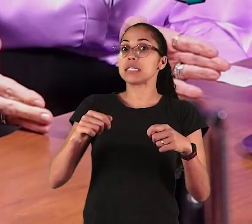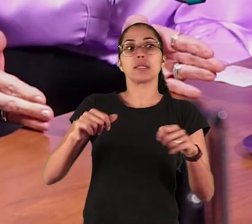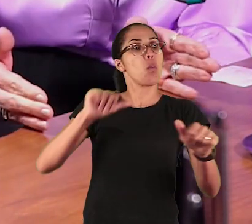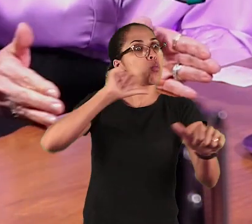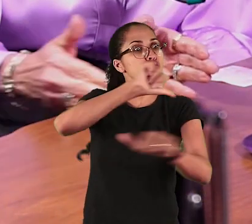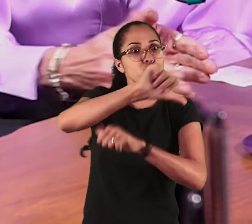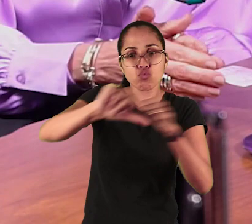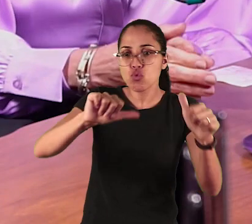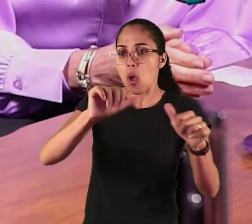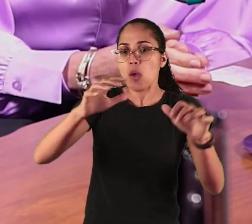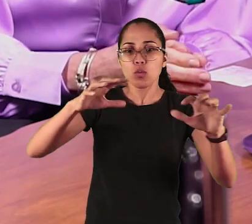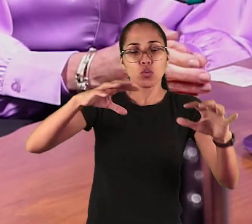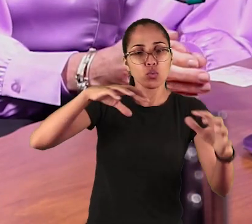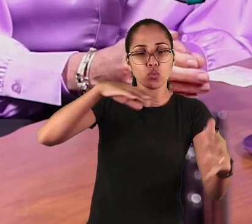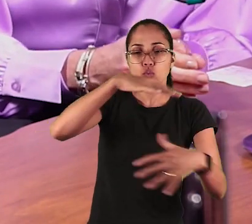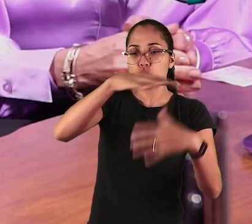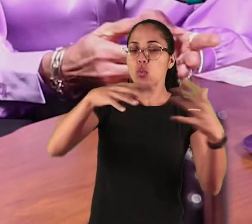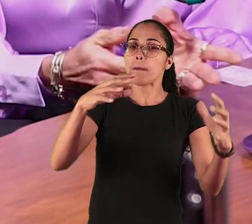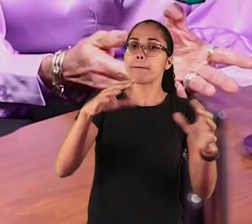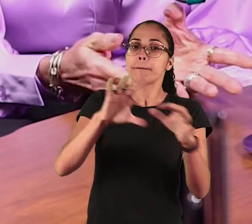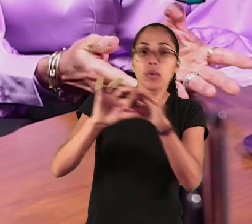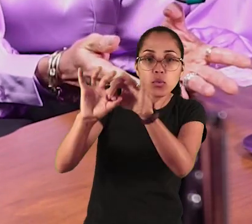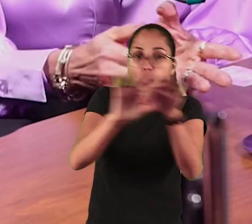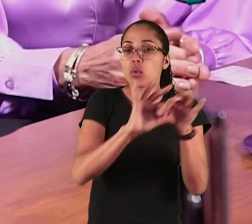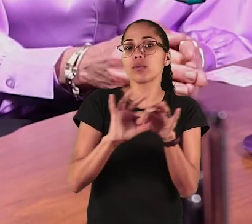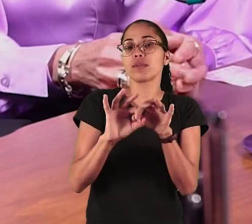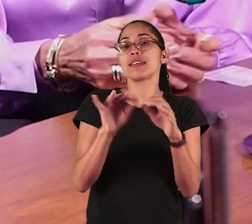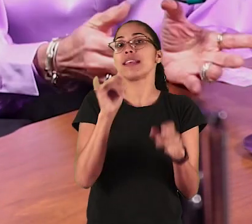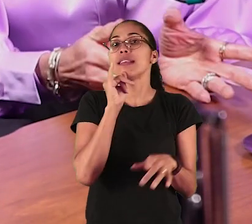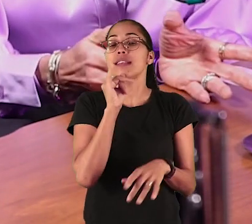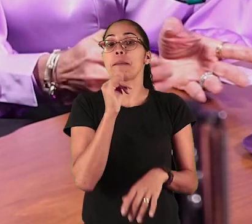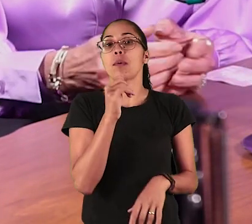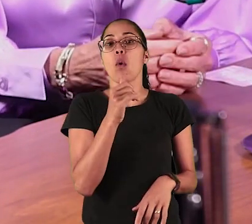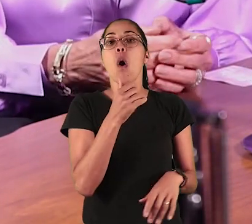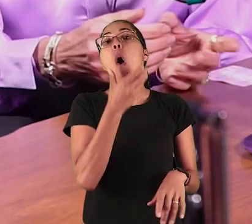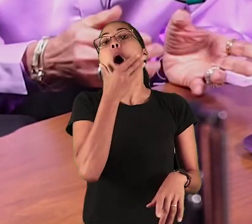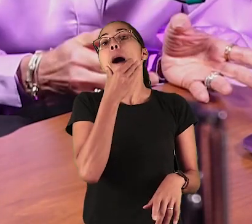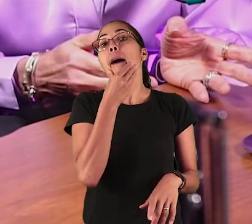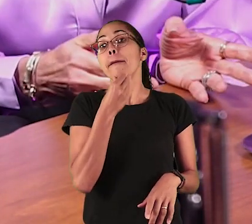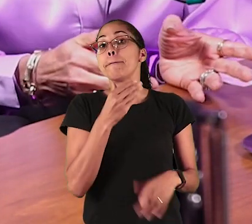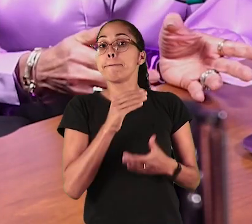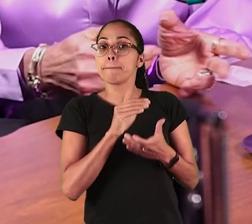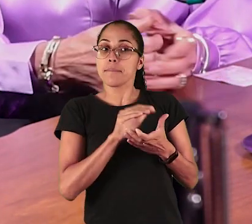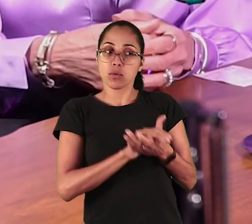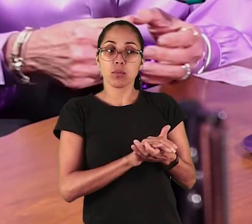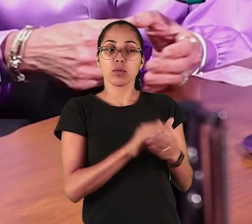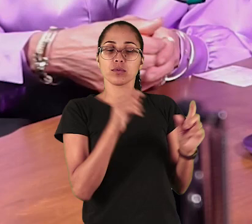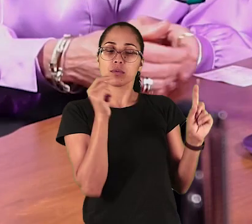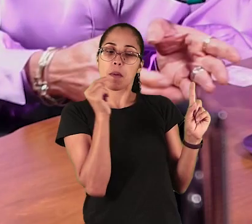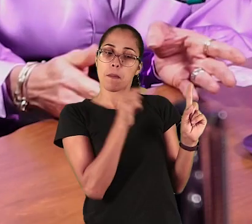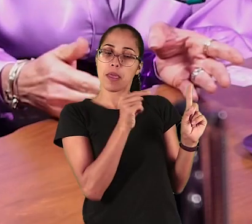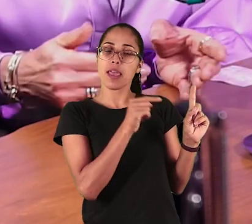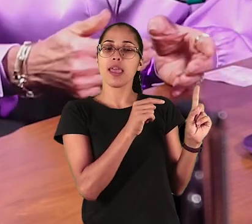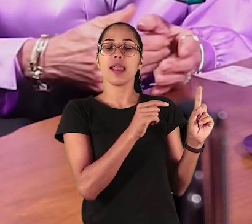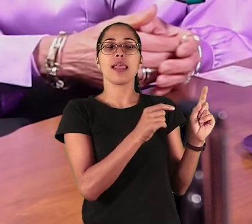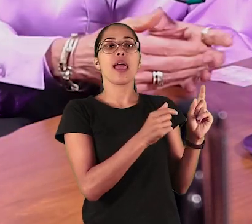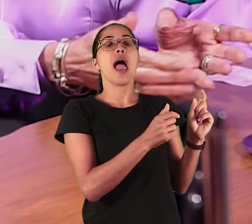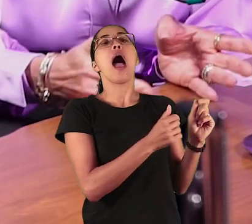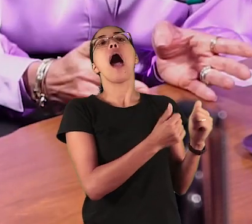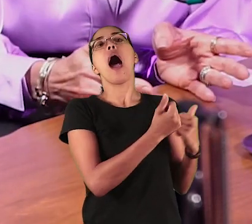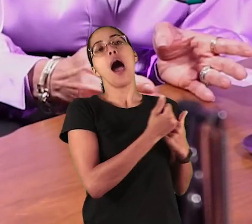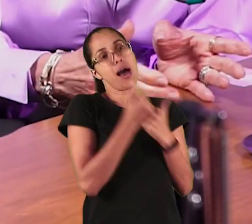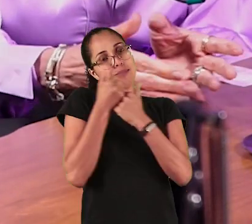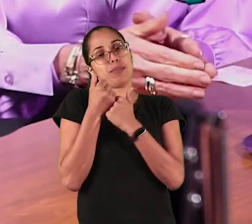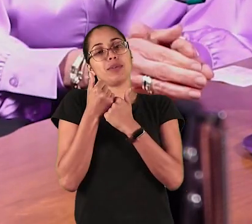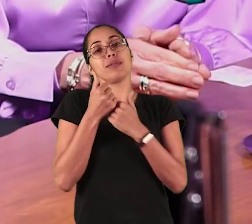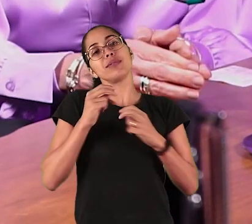de todos então eu sempre tive o apoio do meu marido isso não tivesse o apoio do meu marido eu não teria conseguido